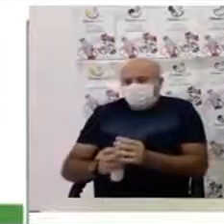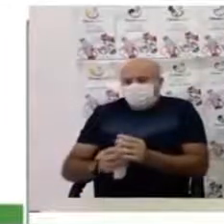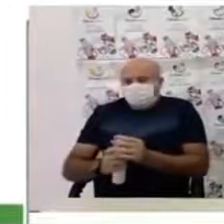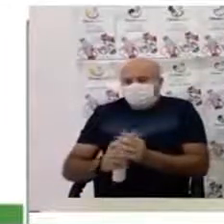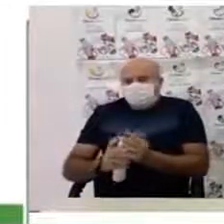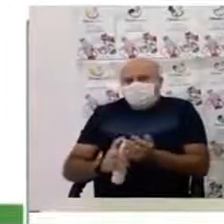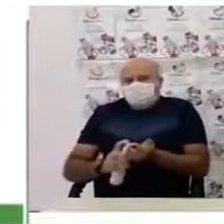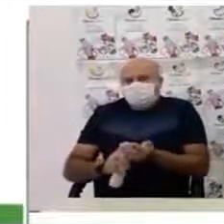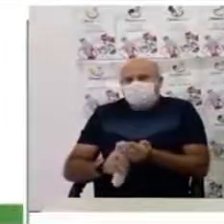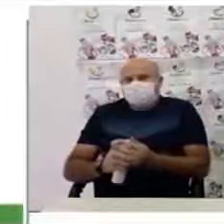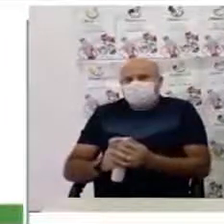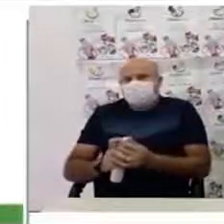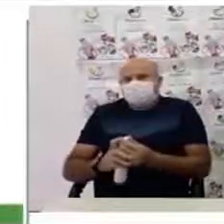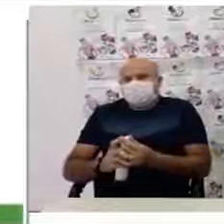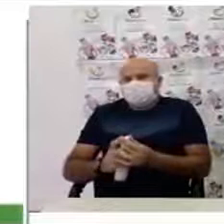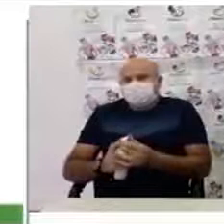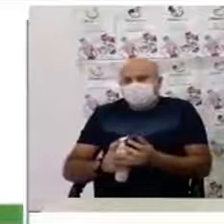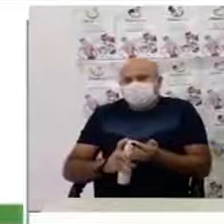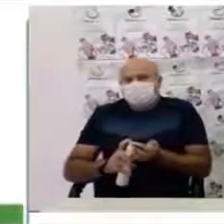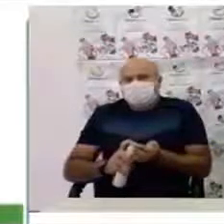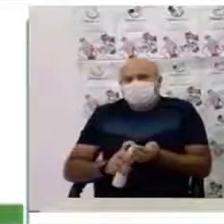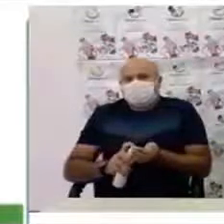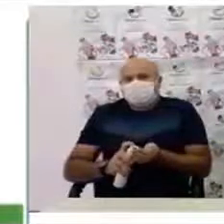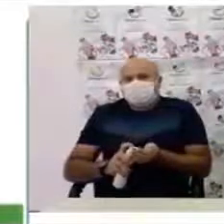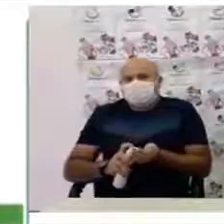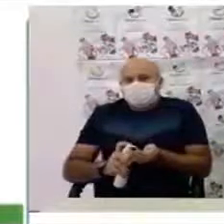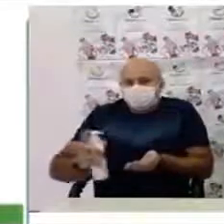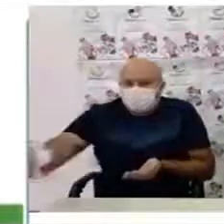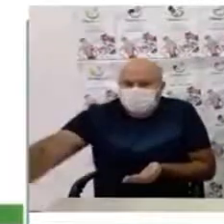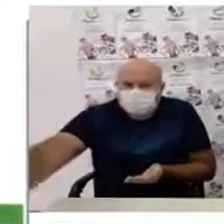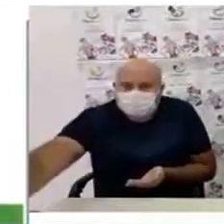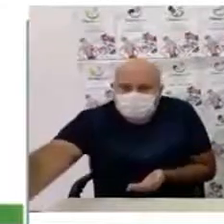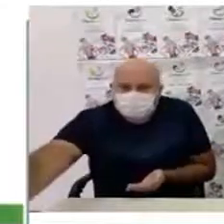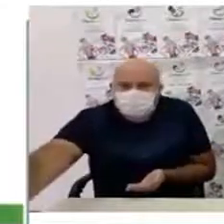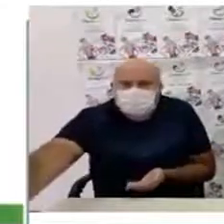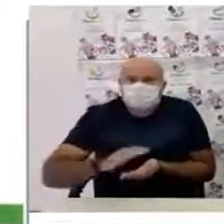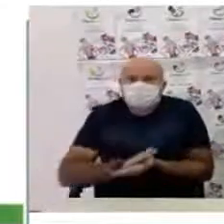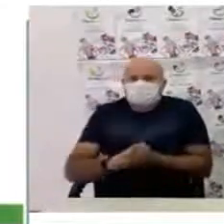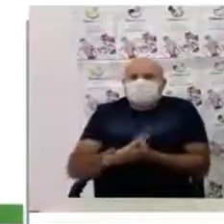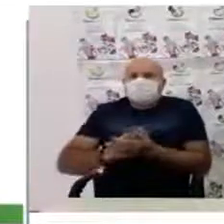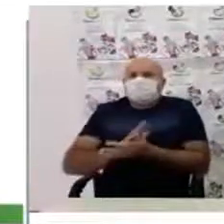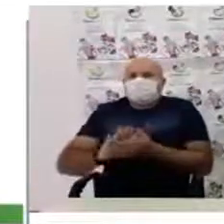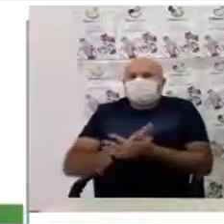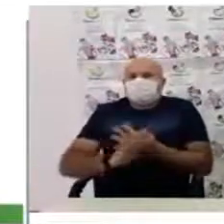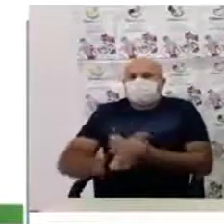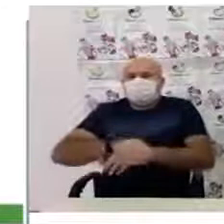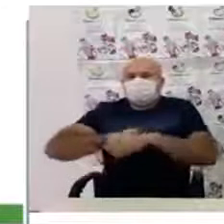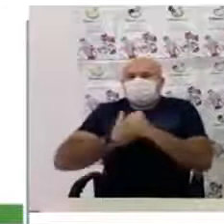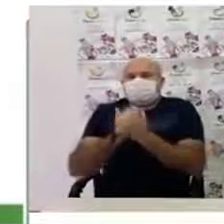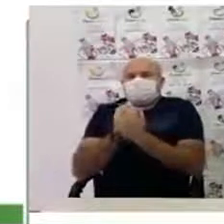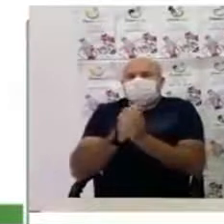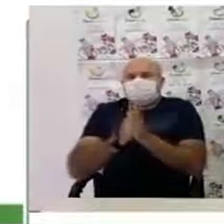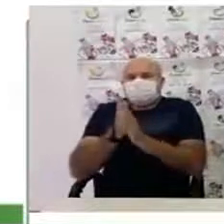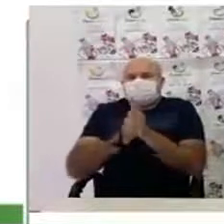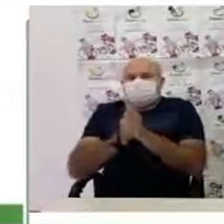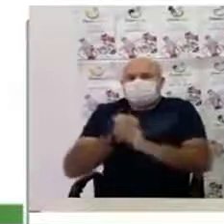do Rutherford, ele chamou de modelo de sistema planetário. Por quê? Porque os elétrons ficavam girando ao